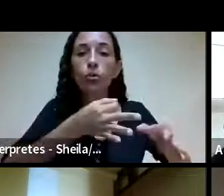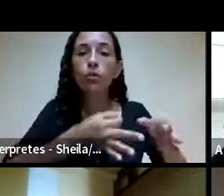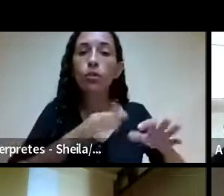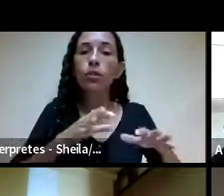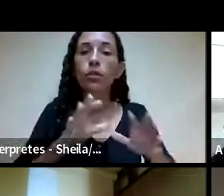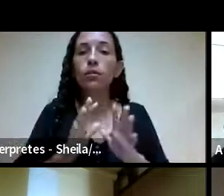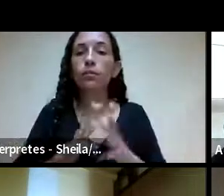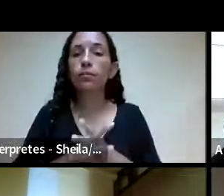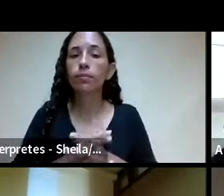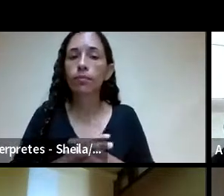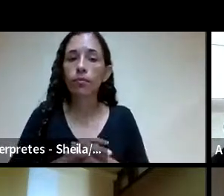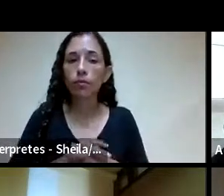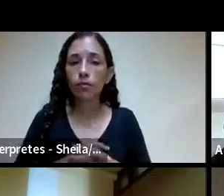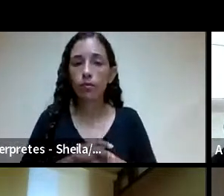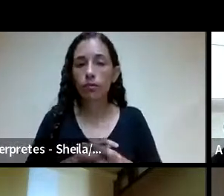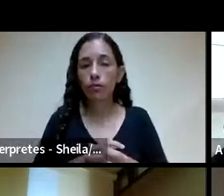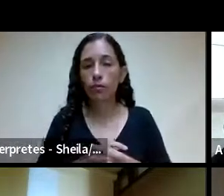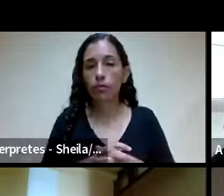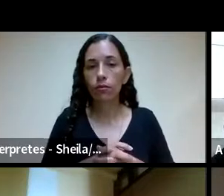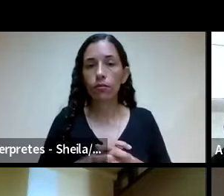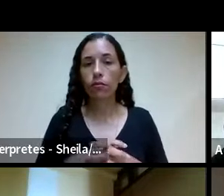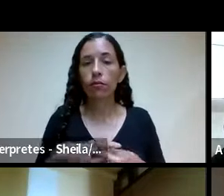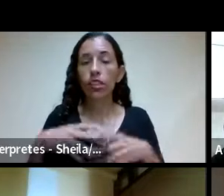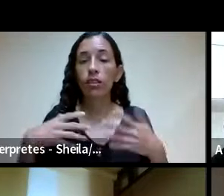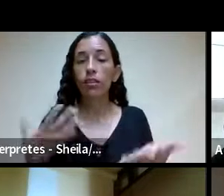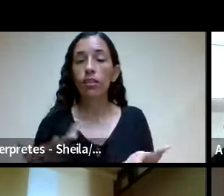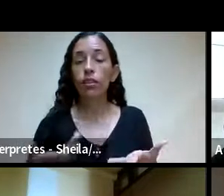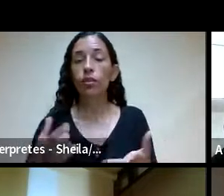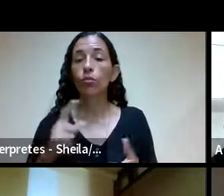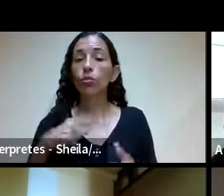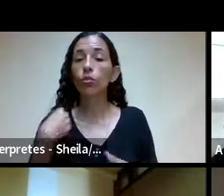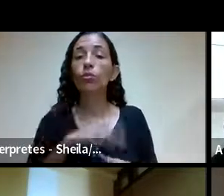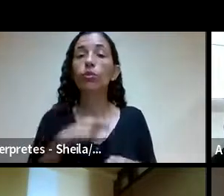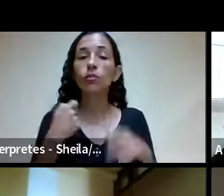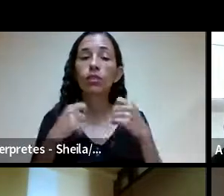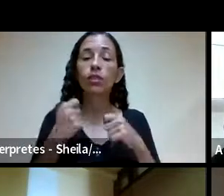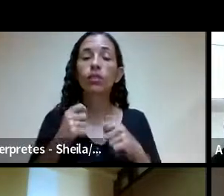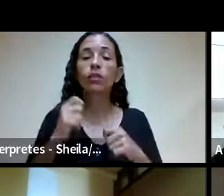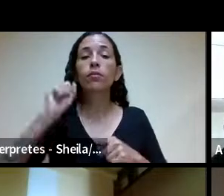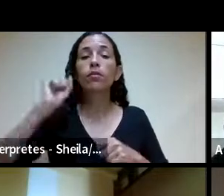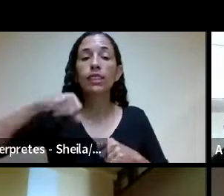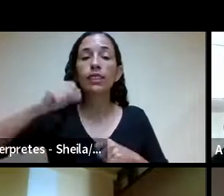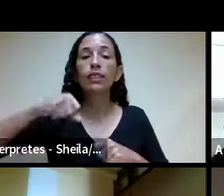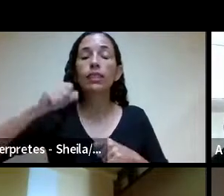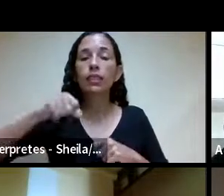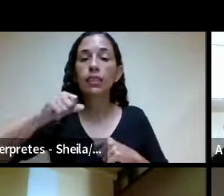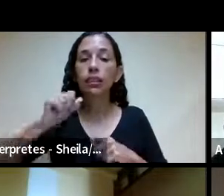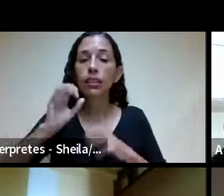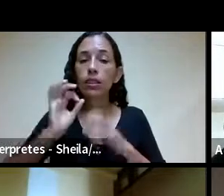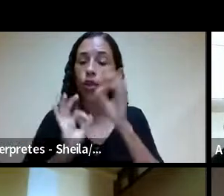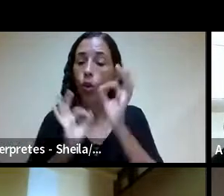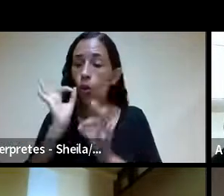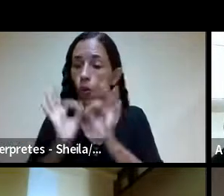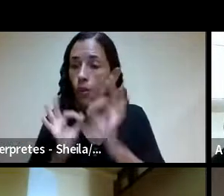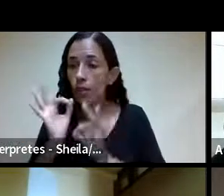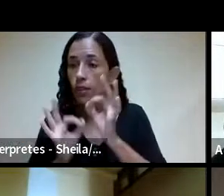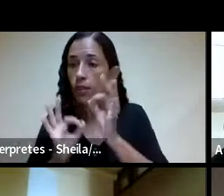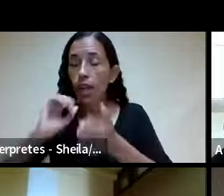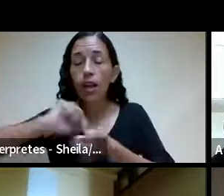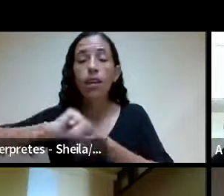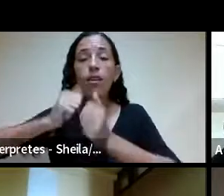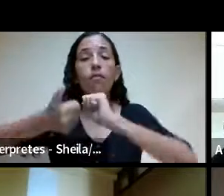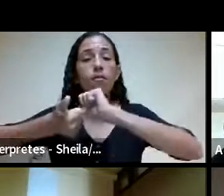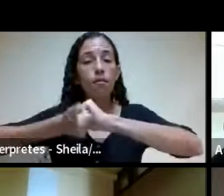e para tanto é necessário a gente fazer uma adequação dessa condição do CPC para a realidade